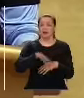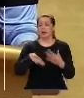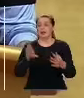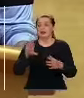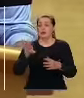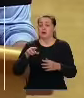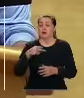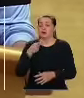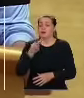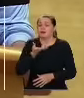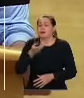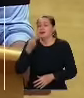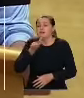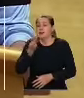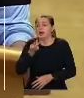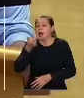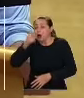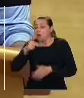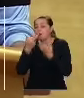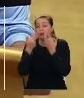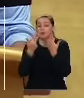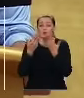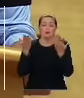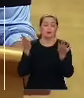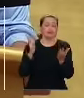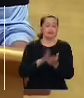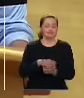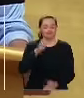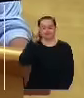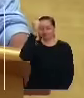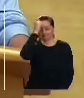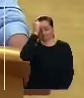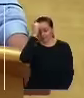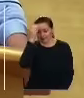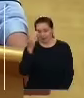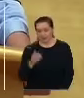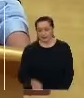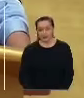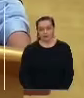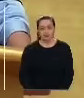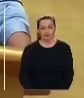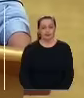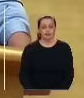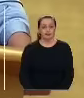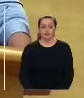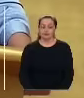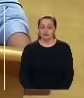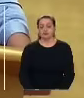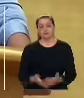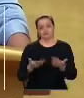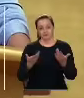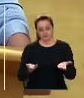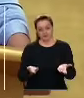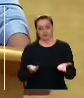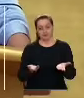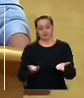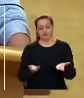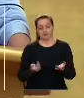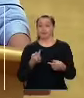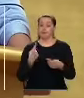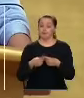Não. Não era isso que eu queria falar, não foi isso. Então,